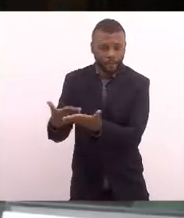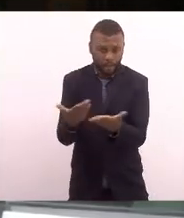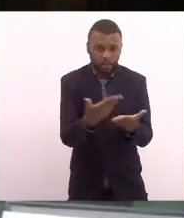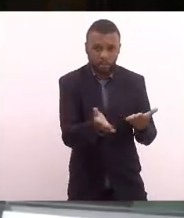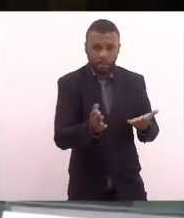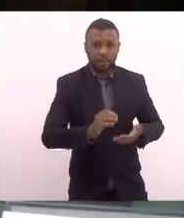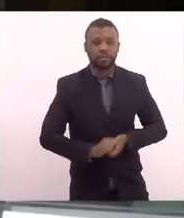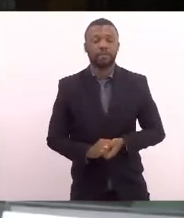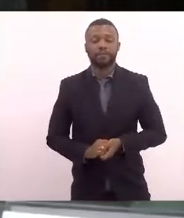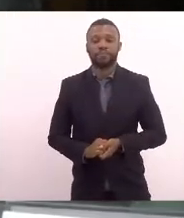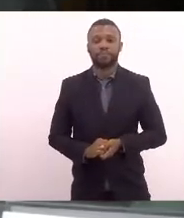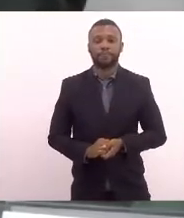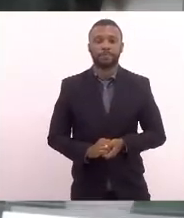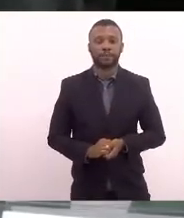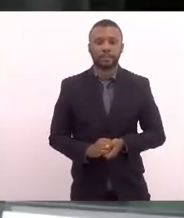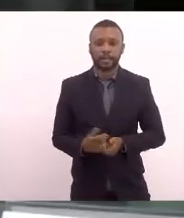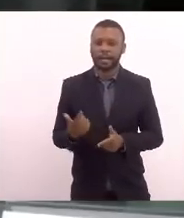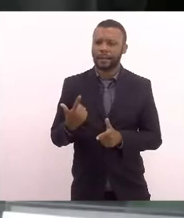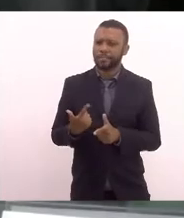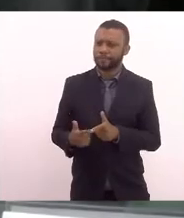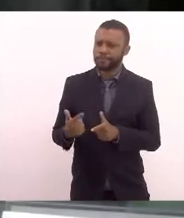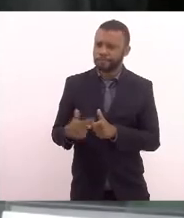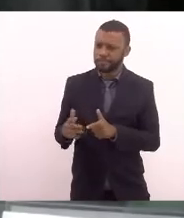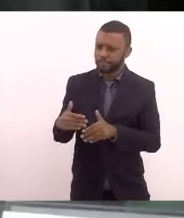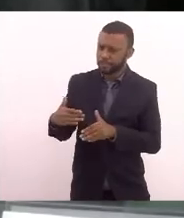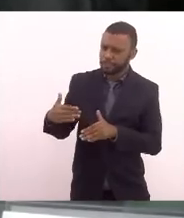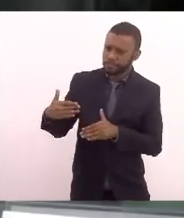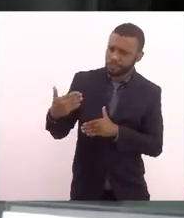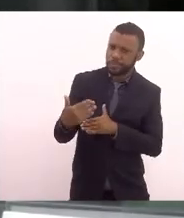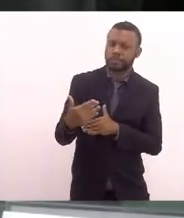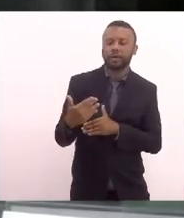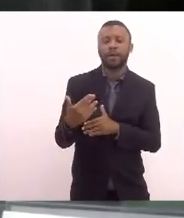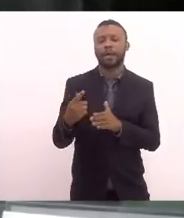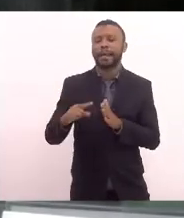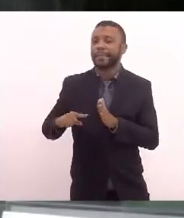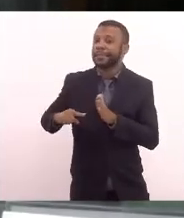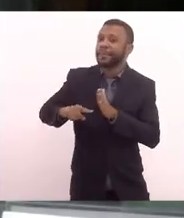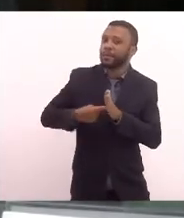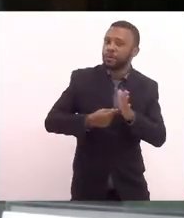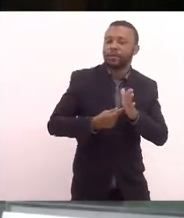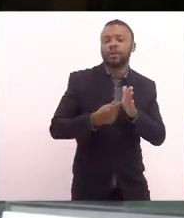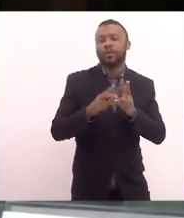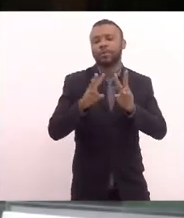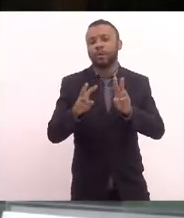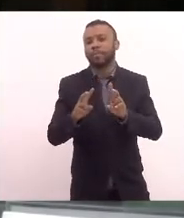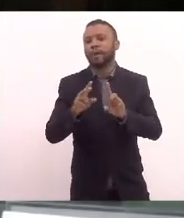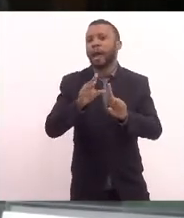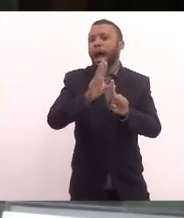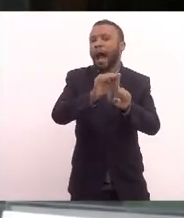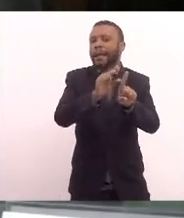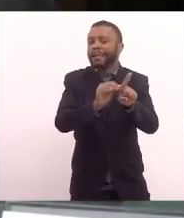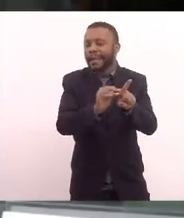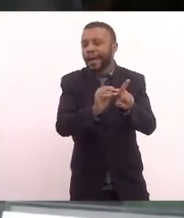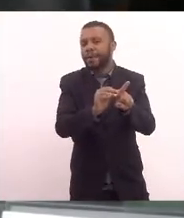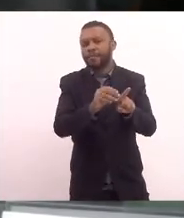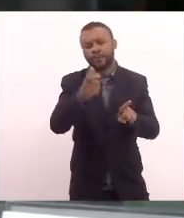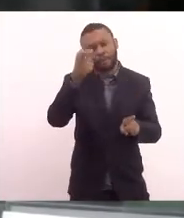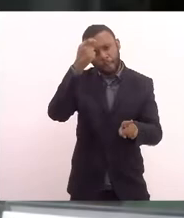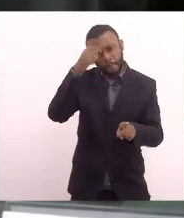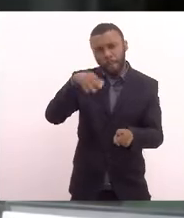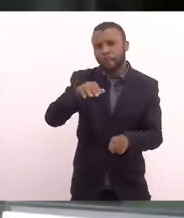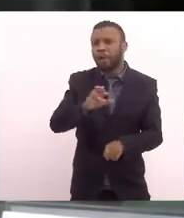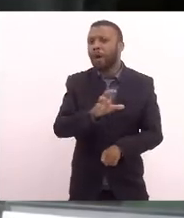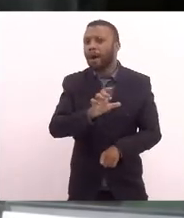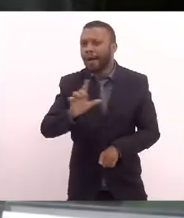as consequentes denúncias de assédio moral feitas por diferentes alunos, por diferentes universidades públicas